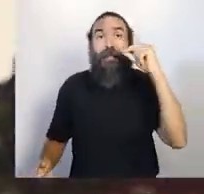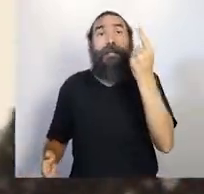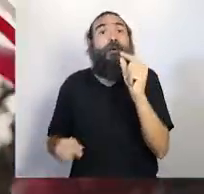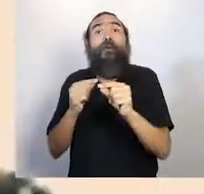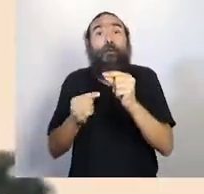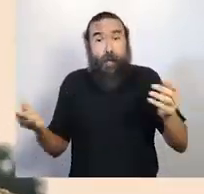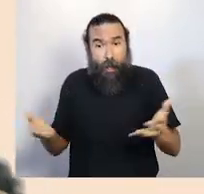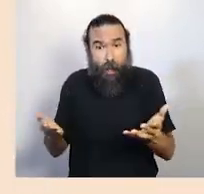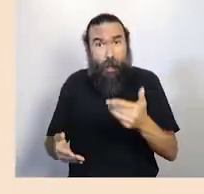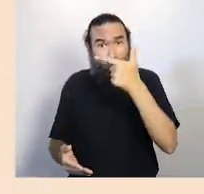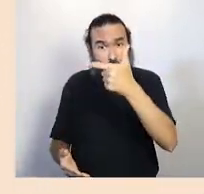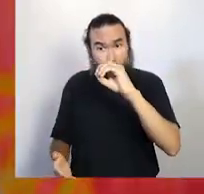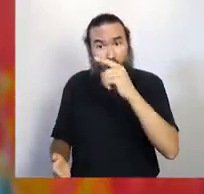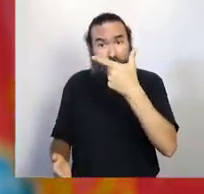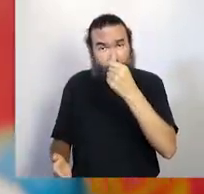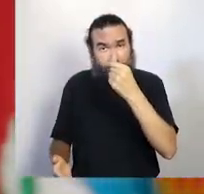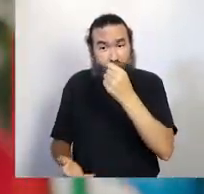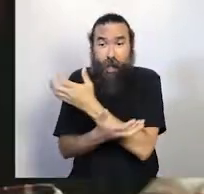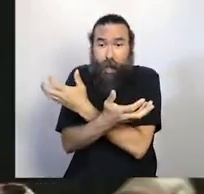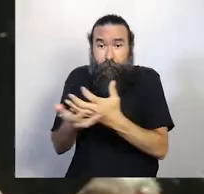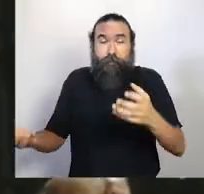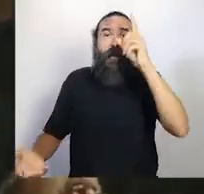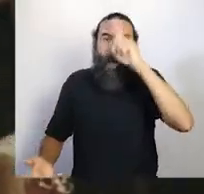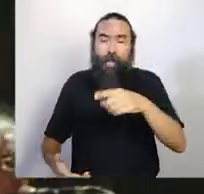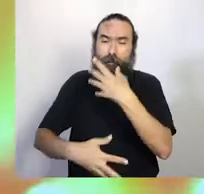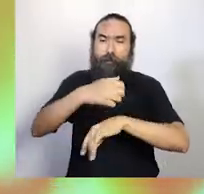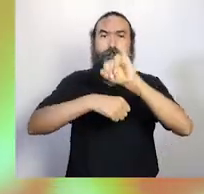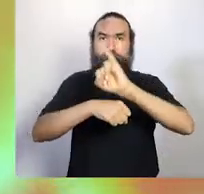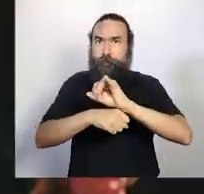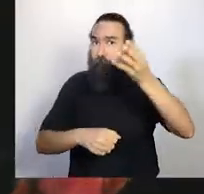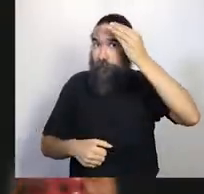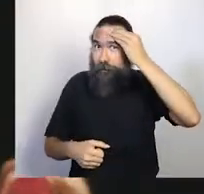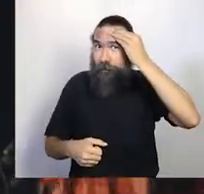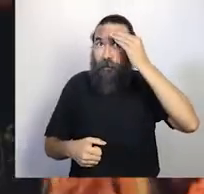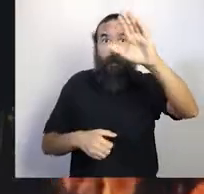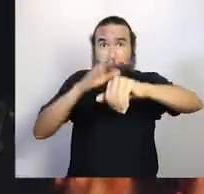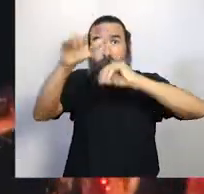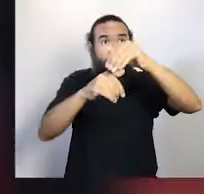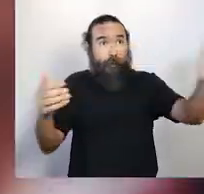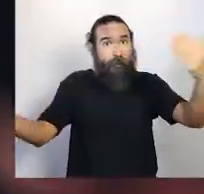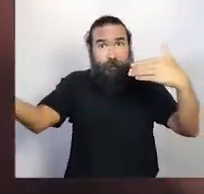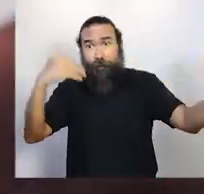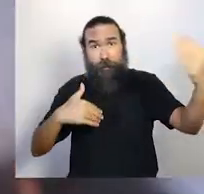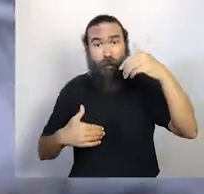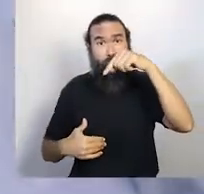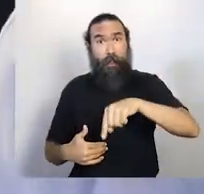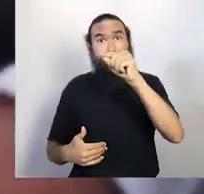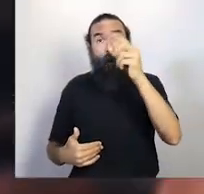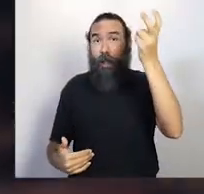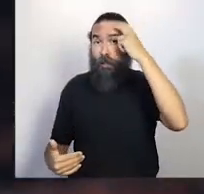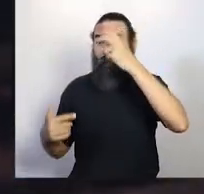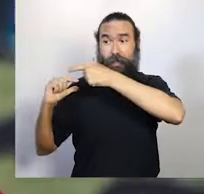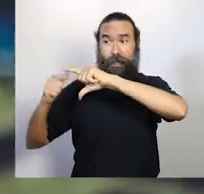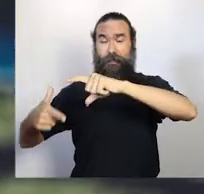Meu povo, esse ano eu vou acontecer no virtual. E tá falado. Menino, menina, chega mais. Tradição é coisa